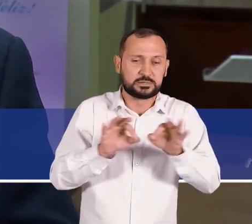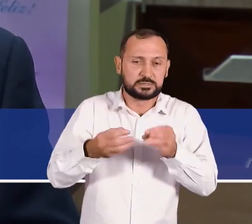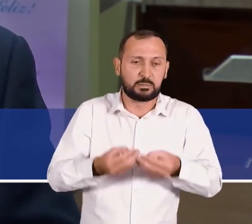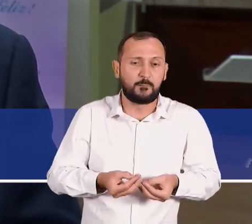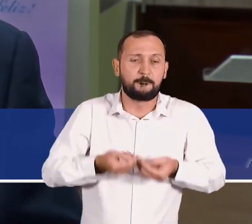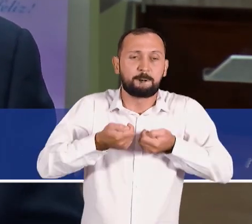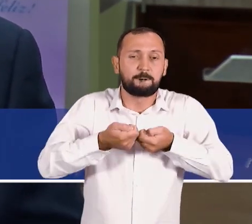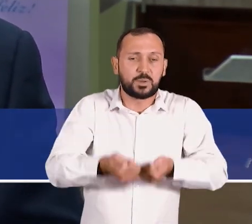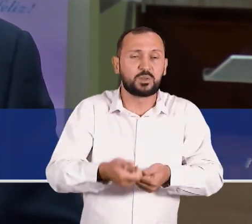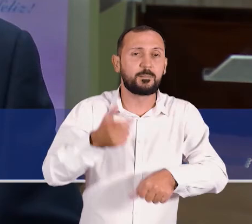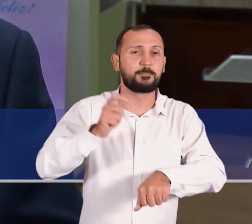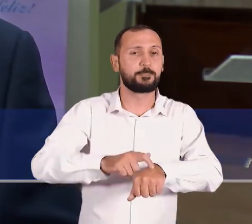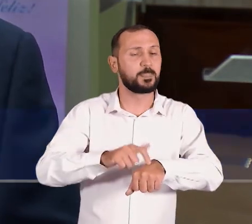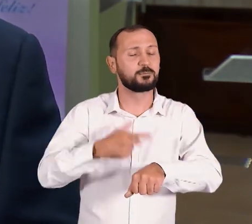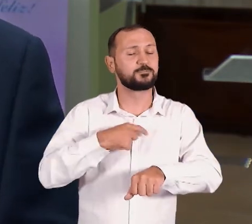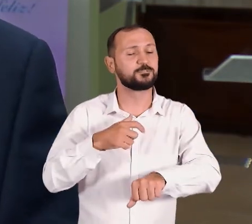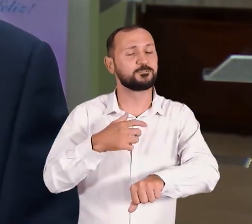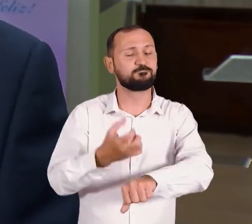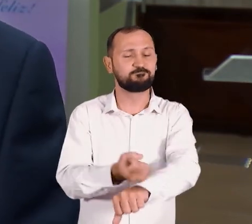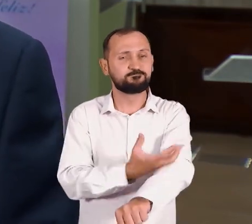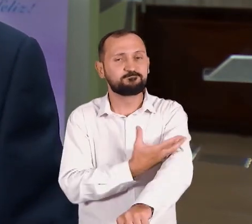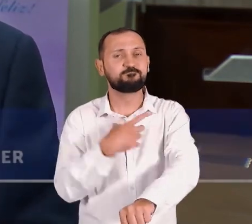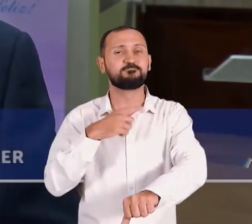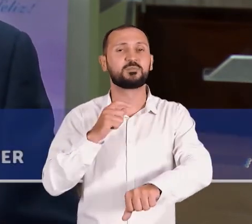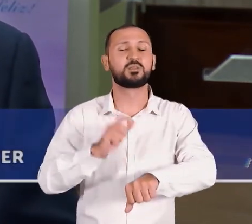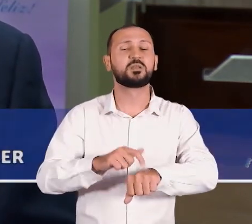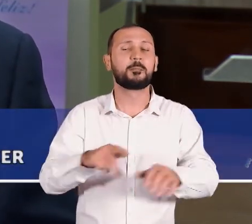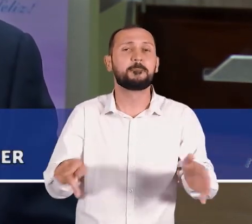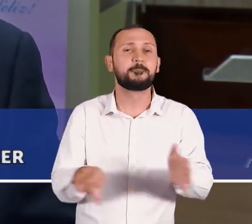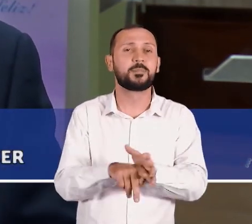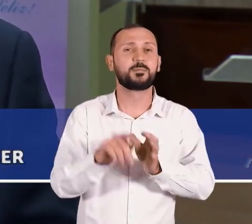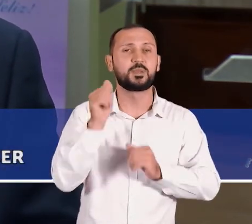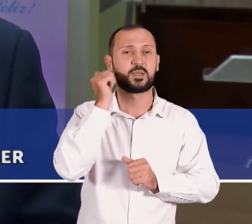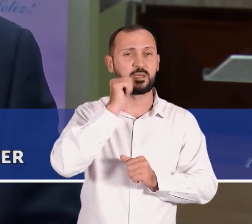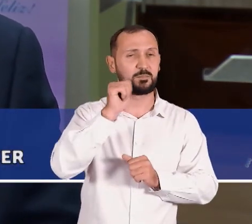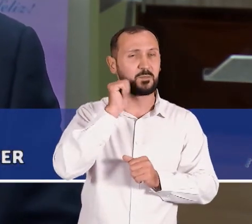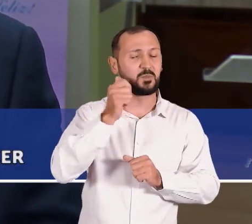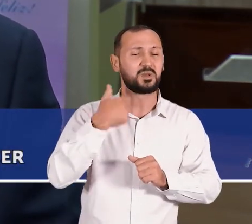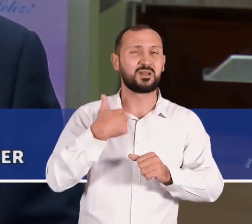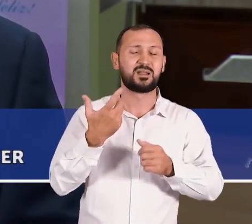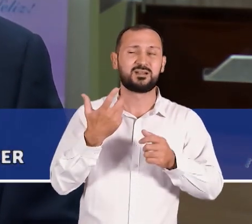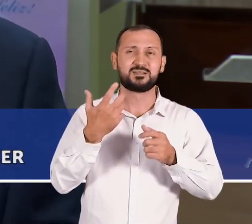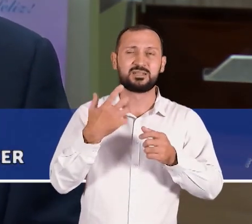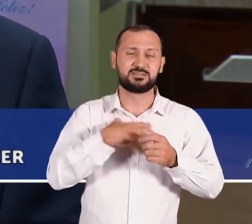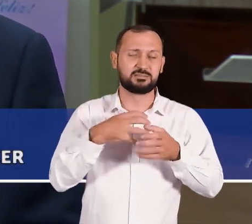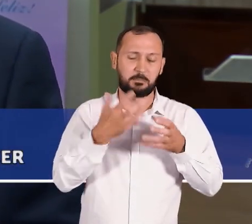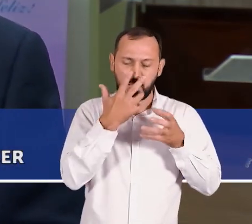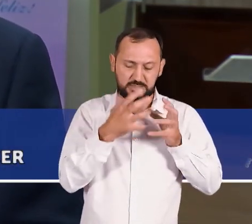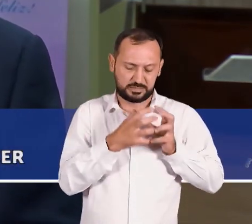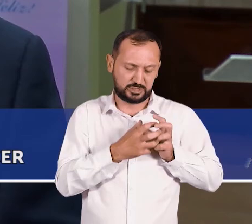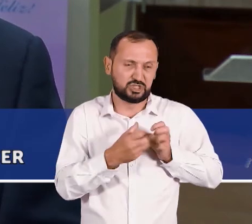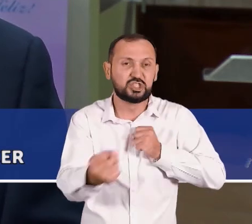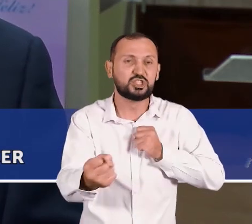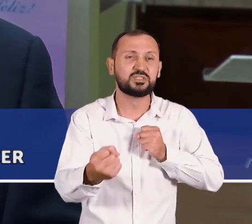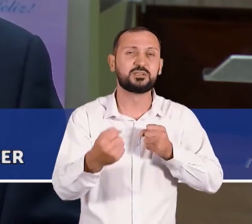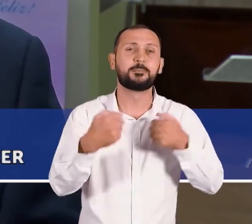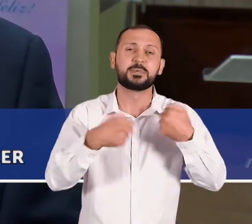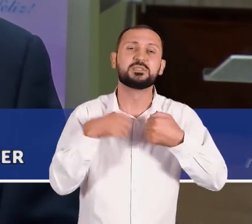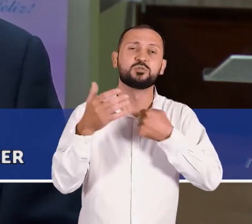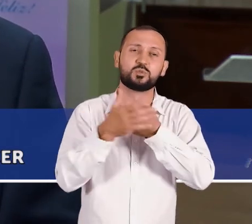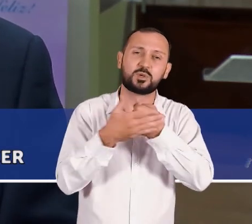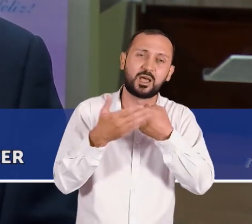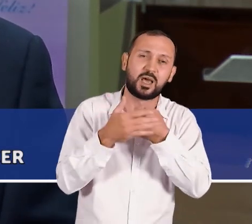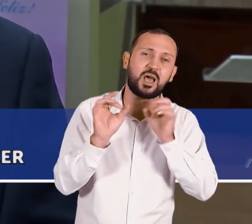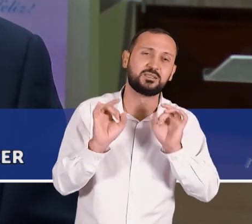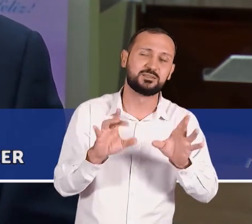esse movimento, através de um momento de muita sensibilidade, um momento que a mulher está mutilada, né, que precisa